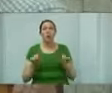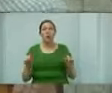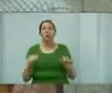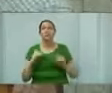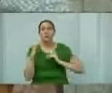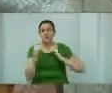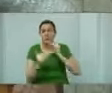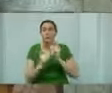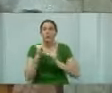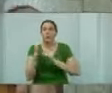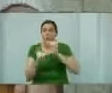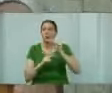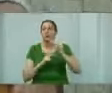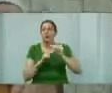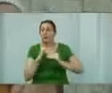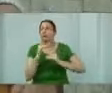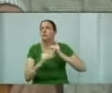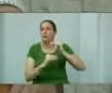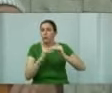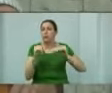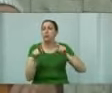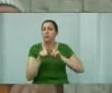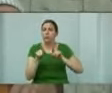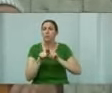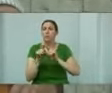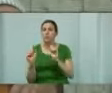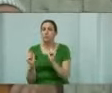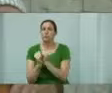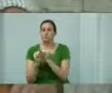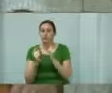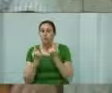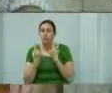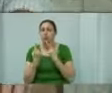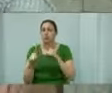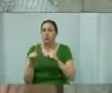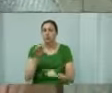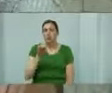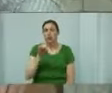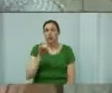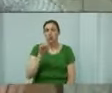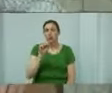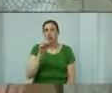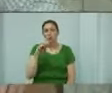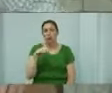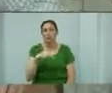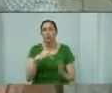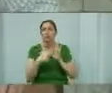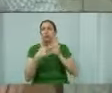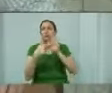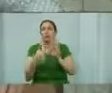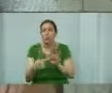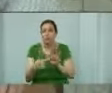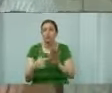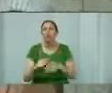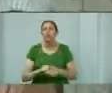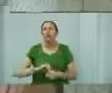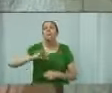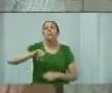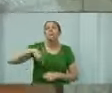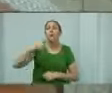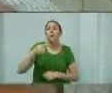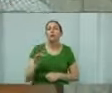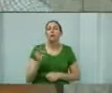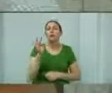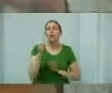proporcional aos desafios que tem do aumento de receita. Que o Edson coloca aqui, mas na próxima, quando a gente apresentar